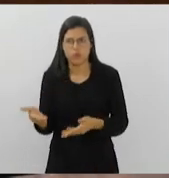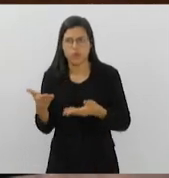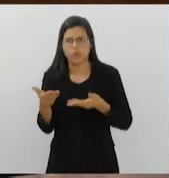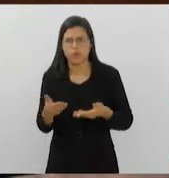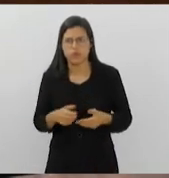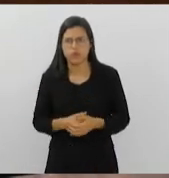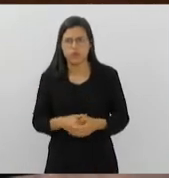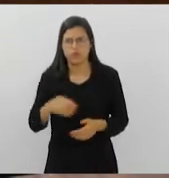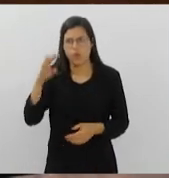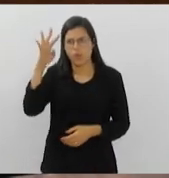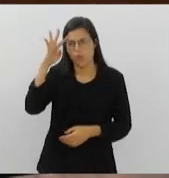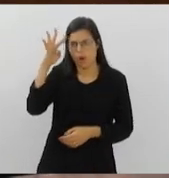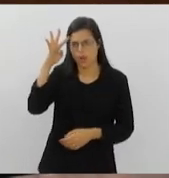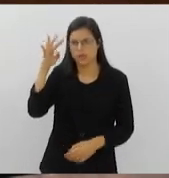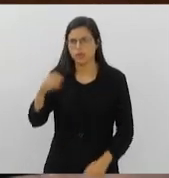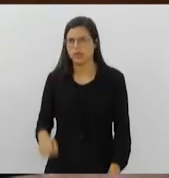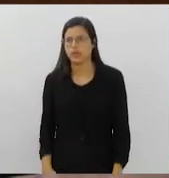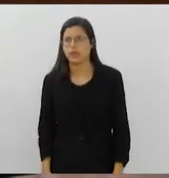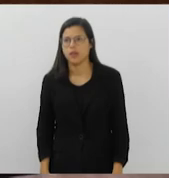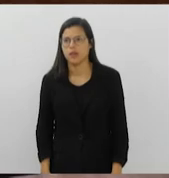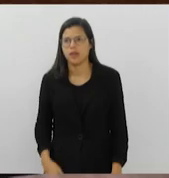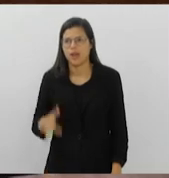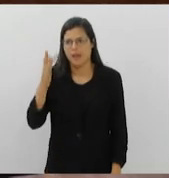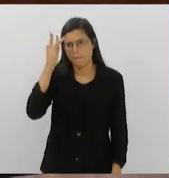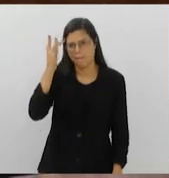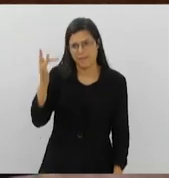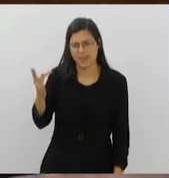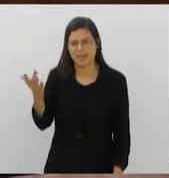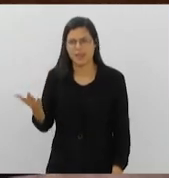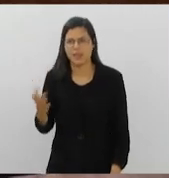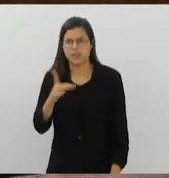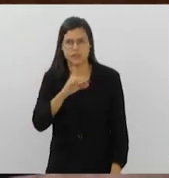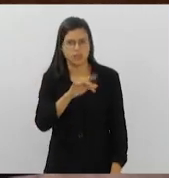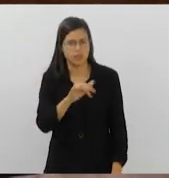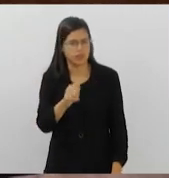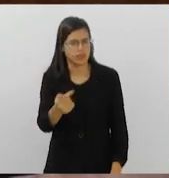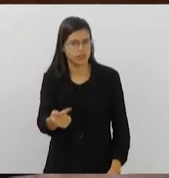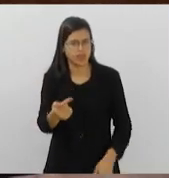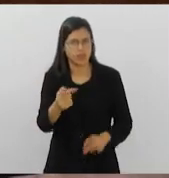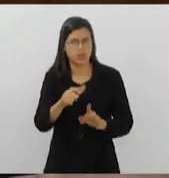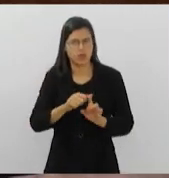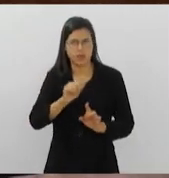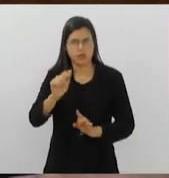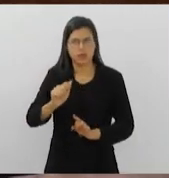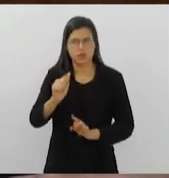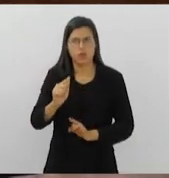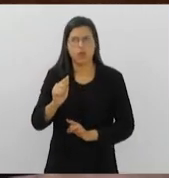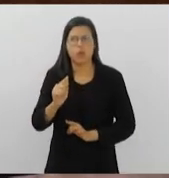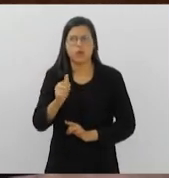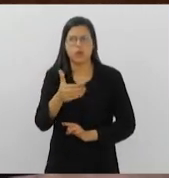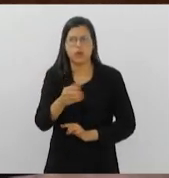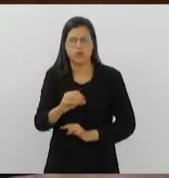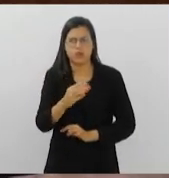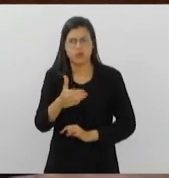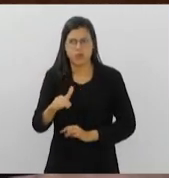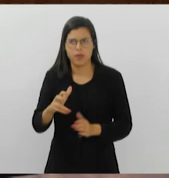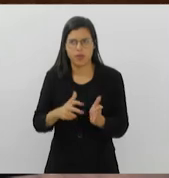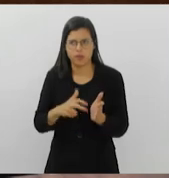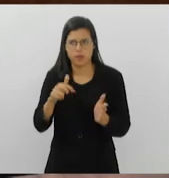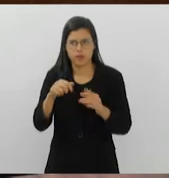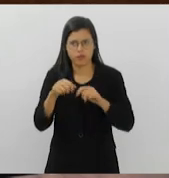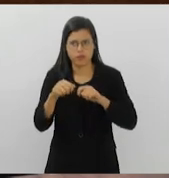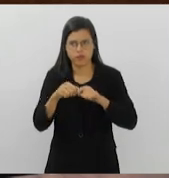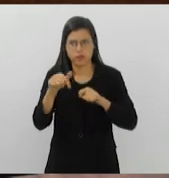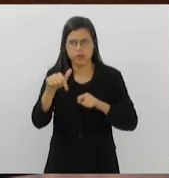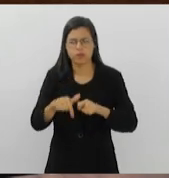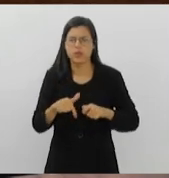nesta quarta-feira, no caso, amanhã, dia 7/8, às 10h30 da manhã, realizaremos